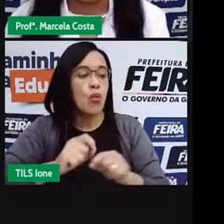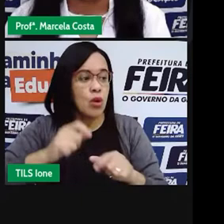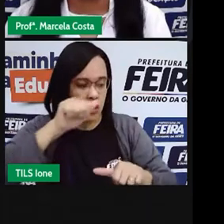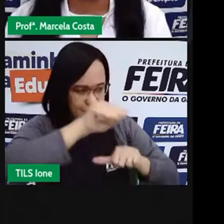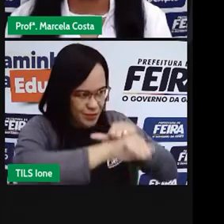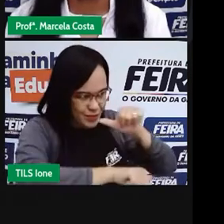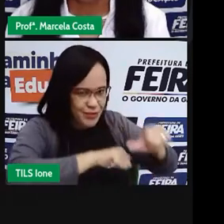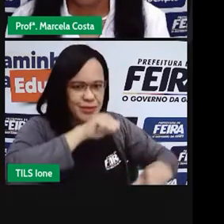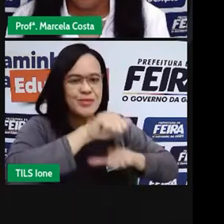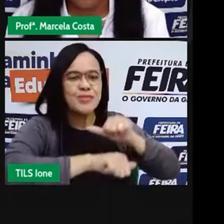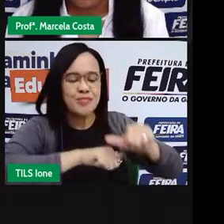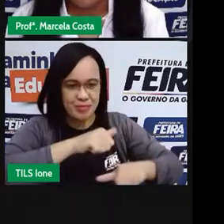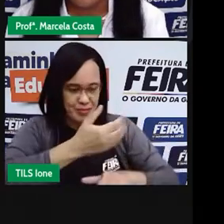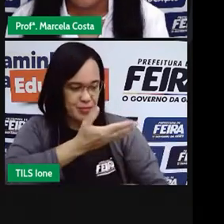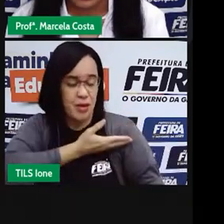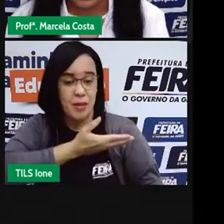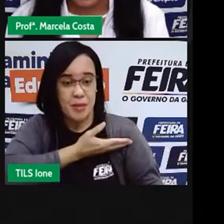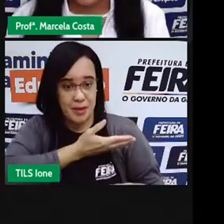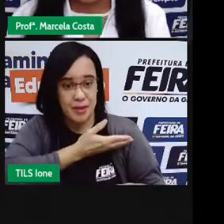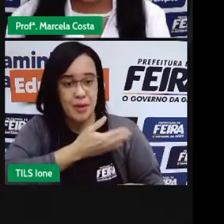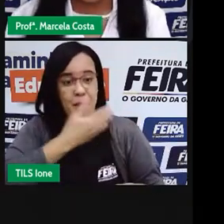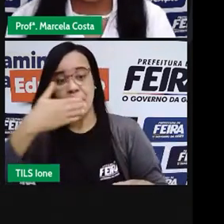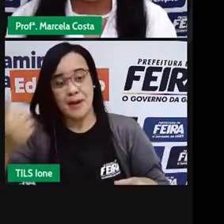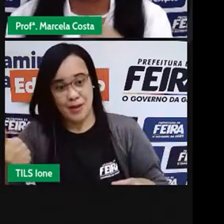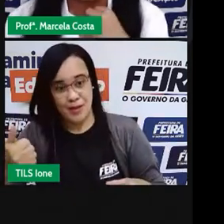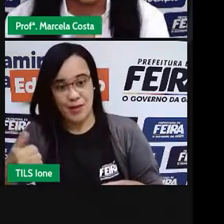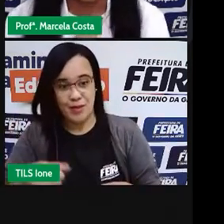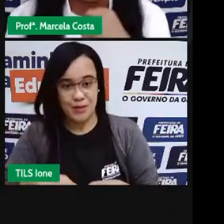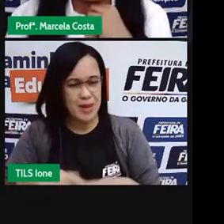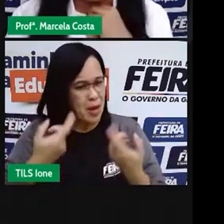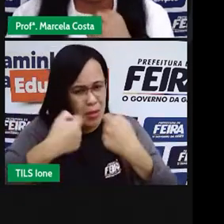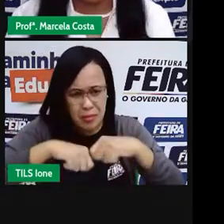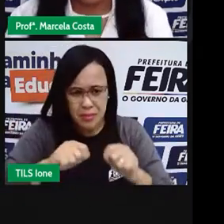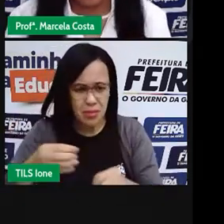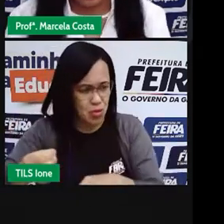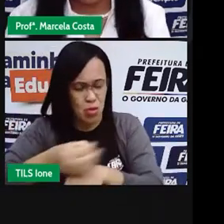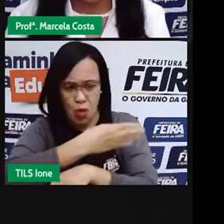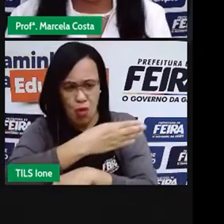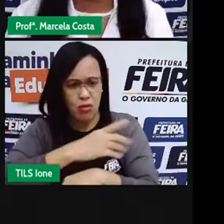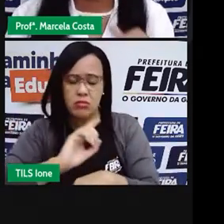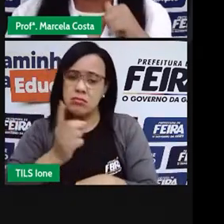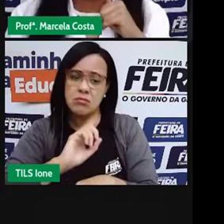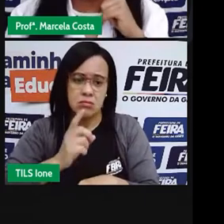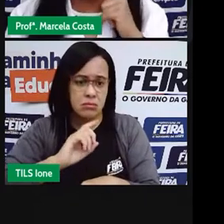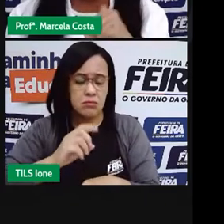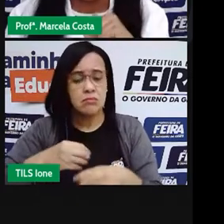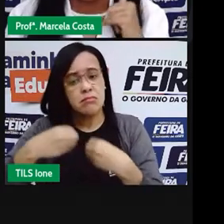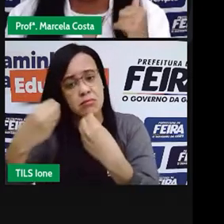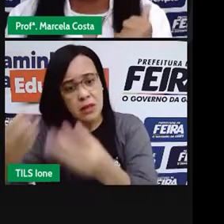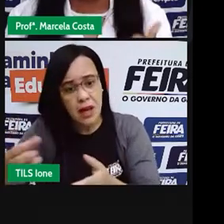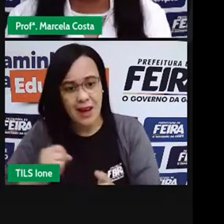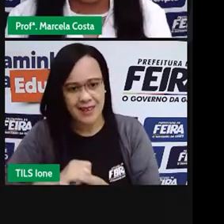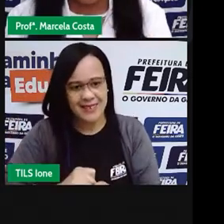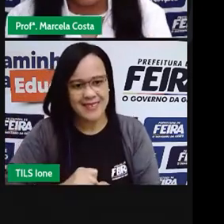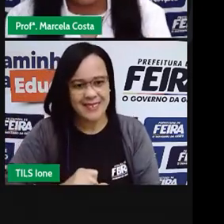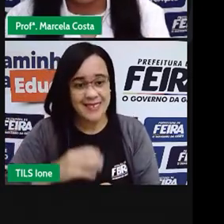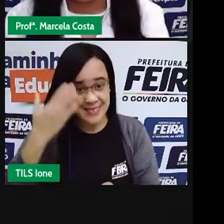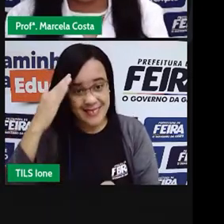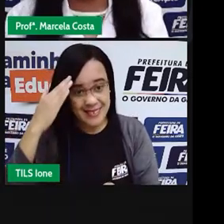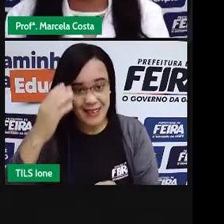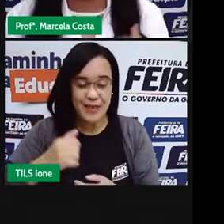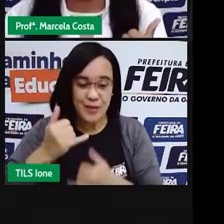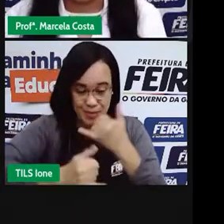seu responsável um novo. Assim, deixe de ser consumido uma